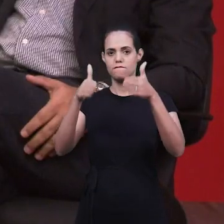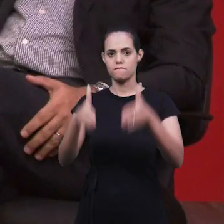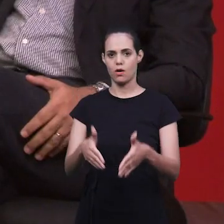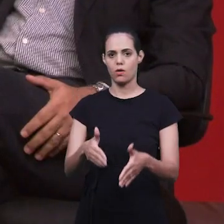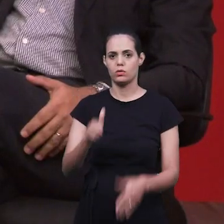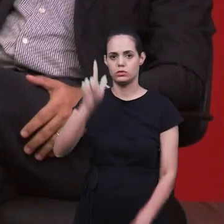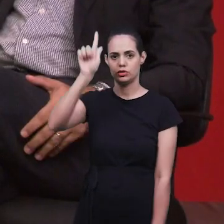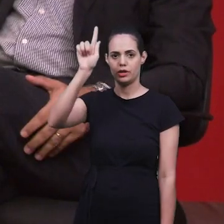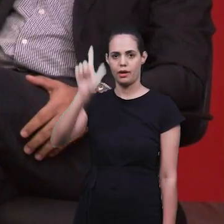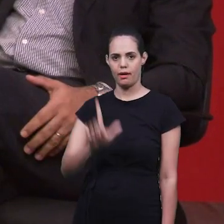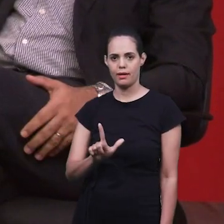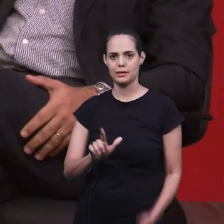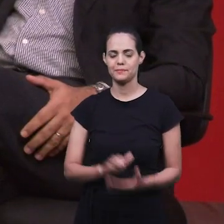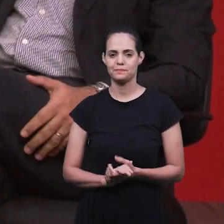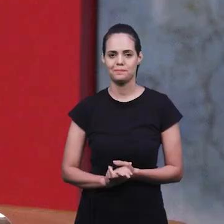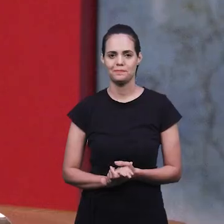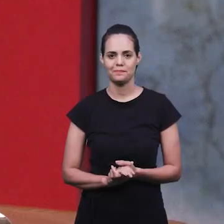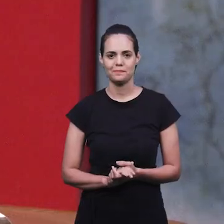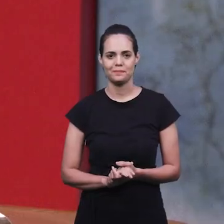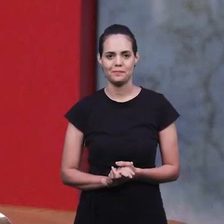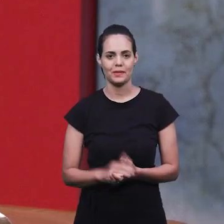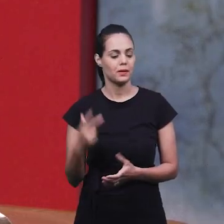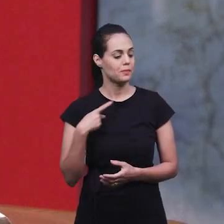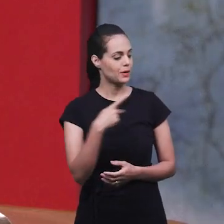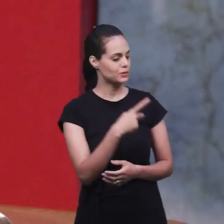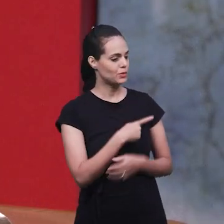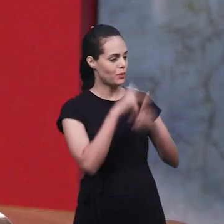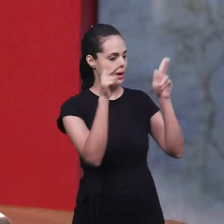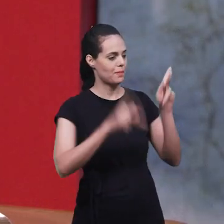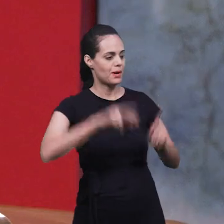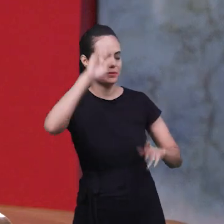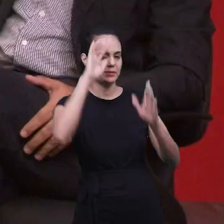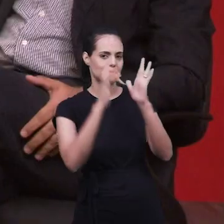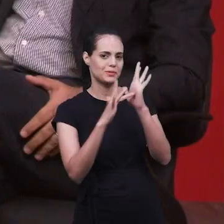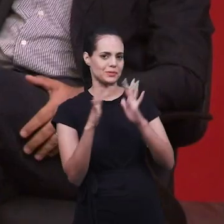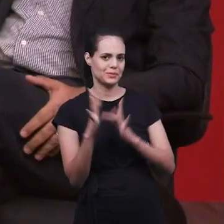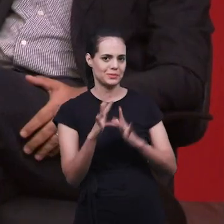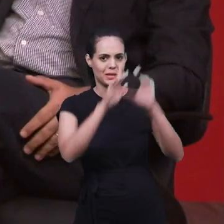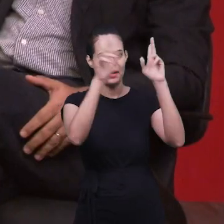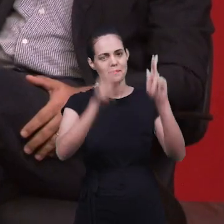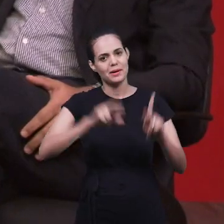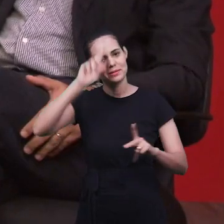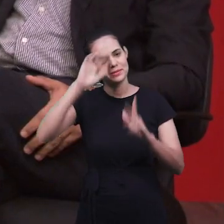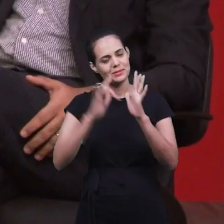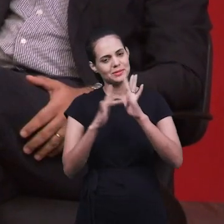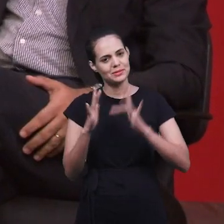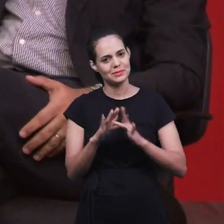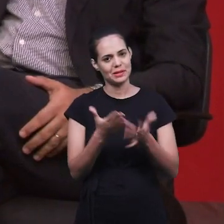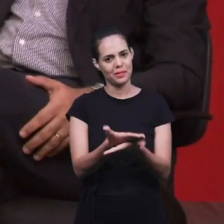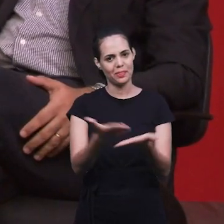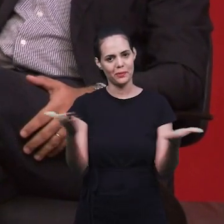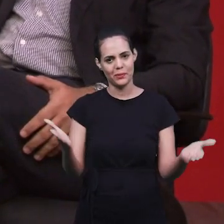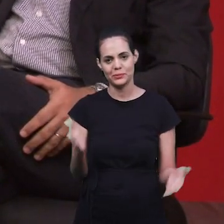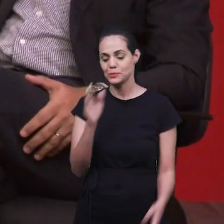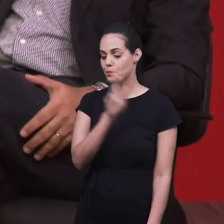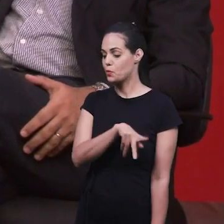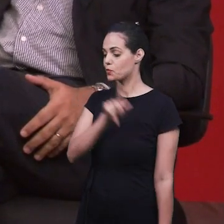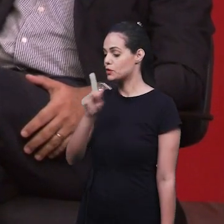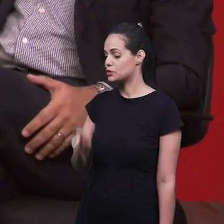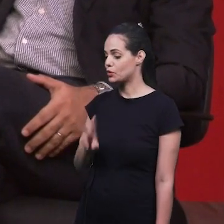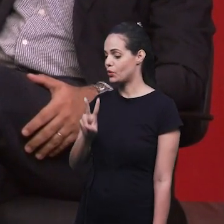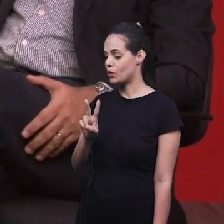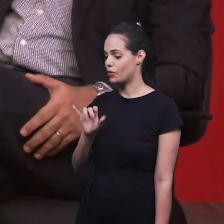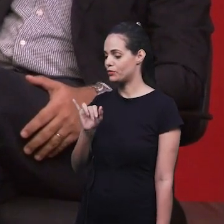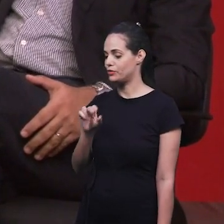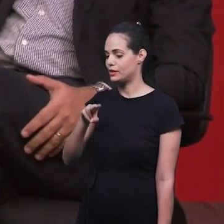Antônio Carlos. Paz do Senhor, Paz do Senhor a todos os irmãos que acompanham. Professor Vinícius, paz do Senhor. Amém. Paz do Senhor